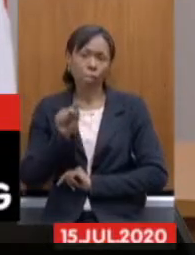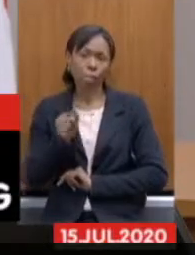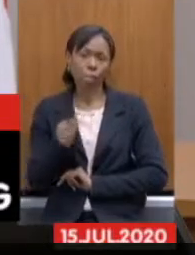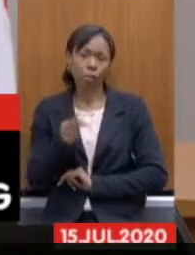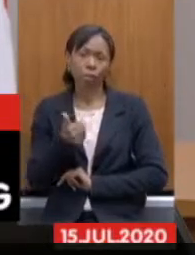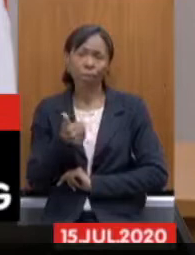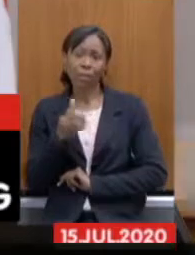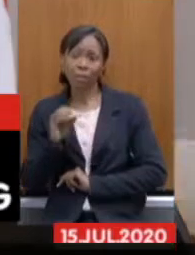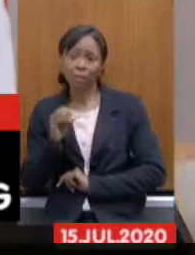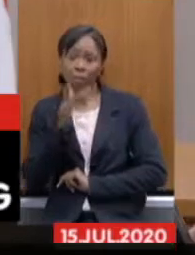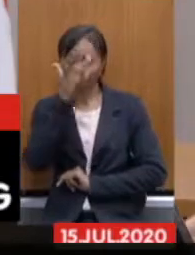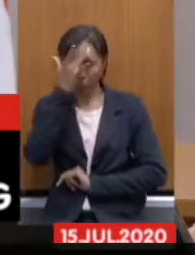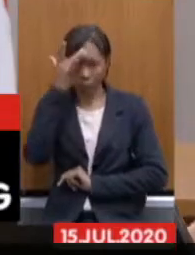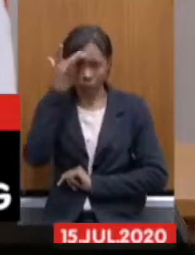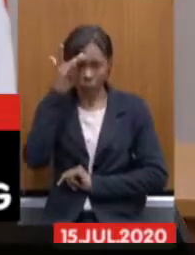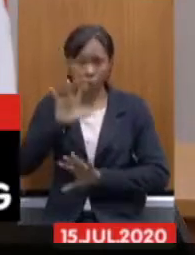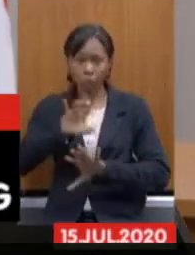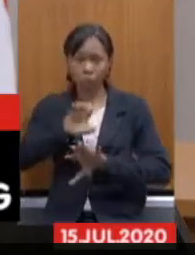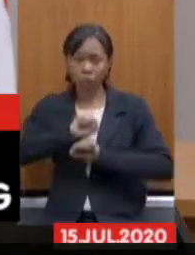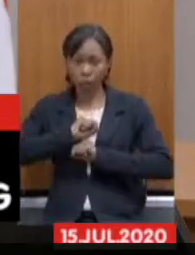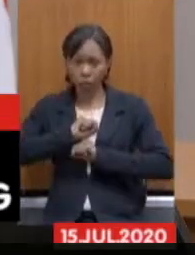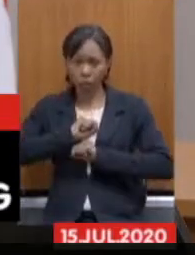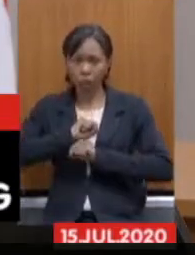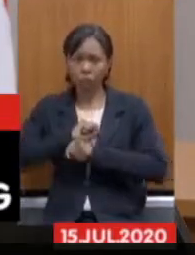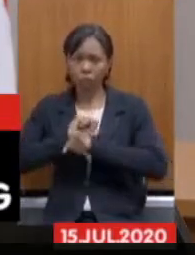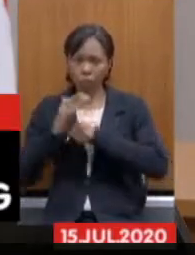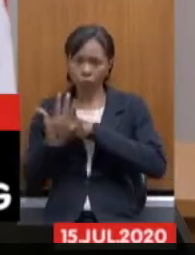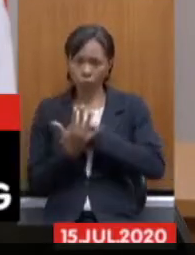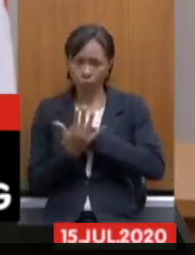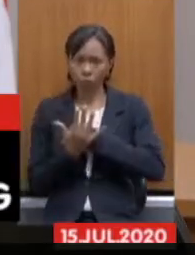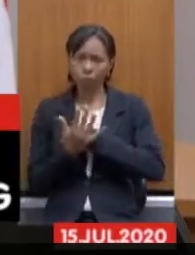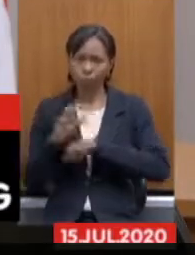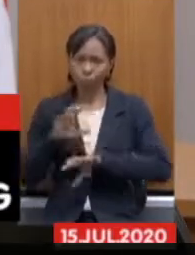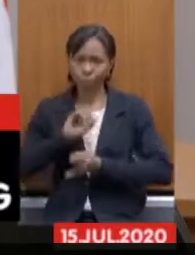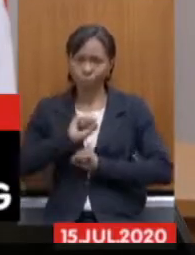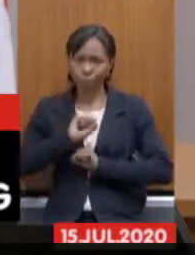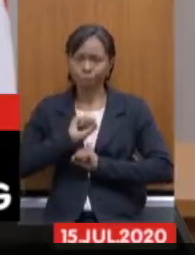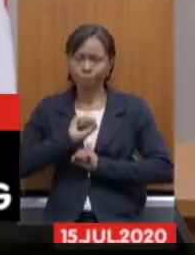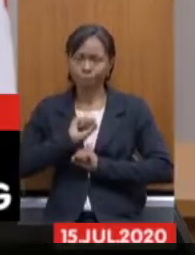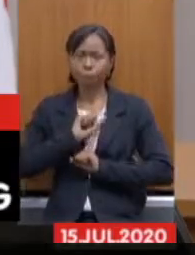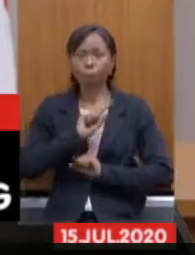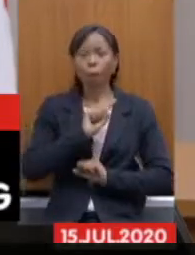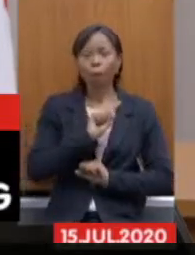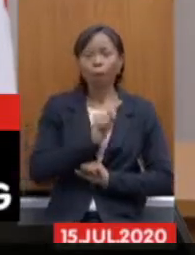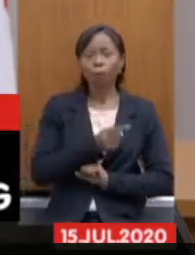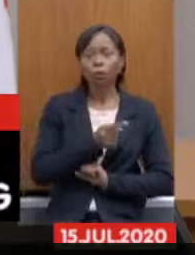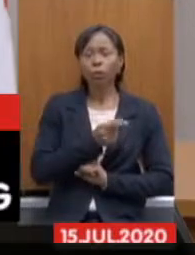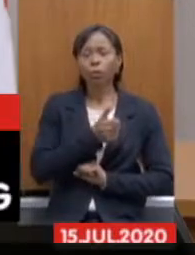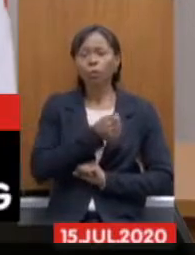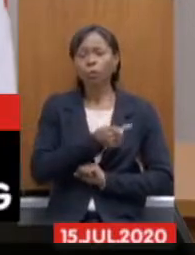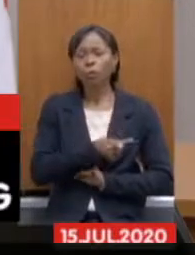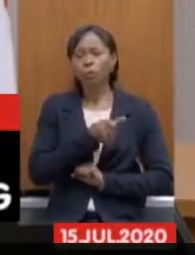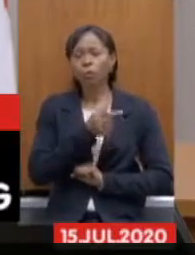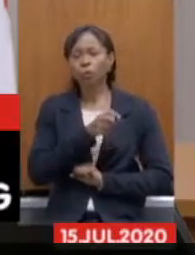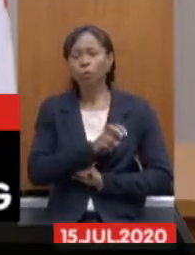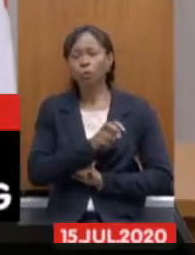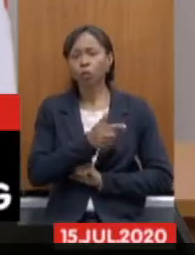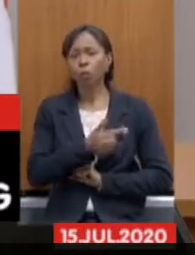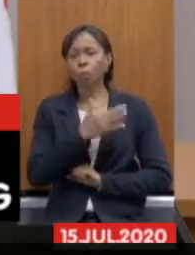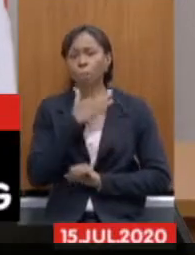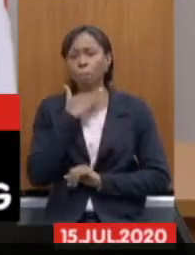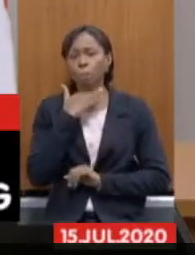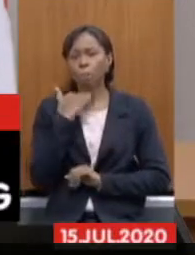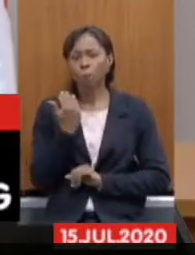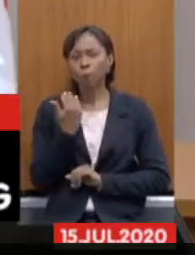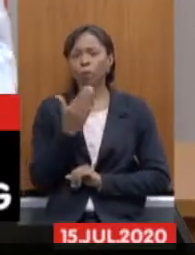82010 pessoas contaminadas a em 1.752 mortos